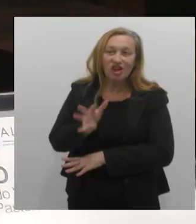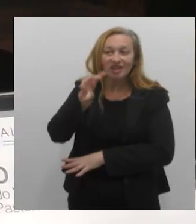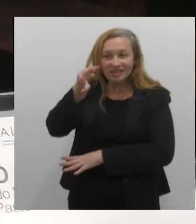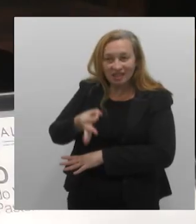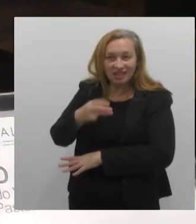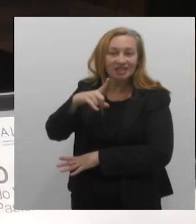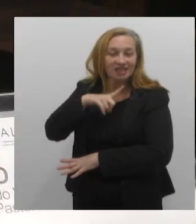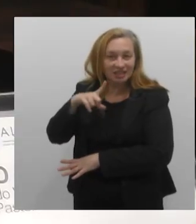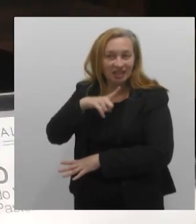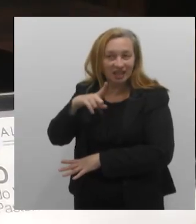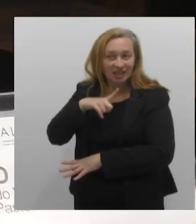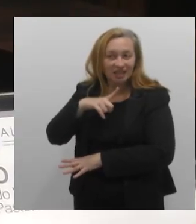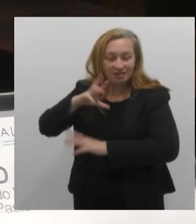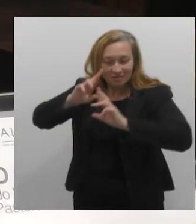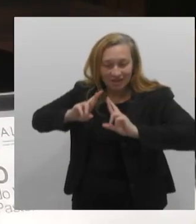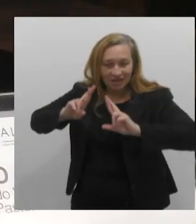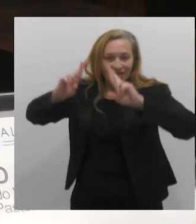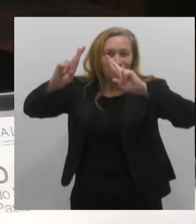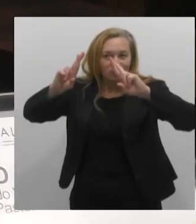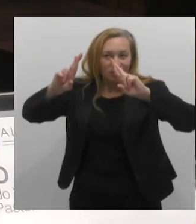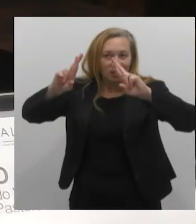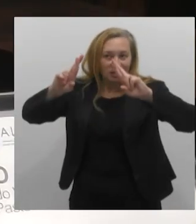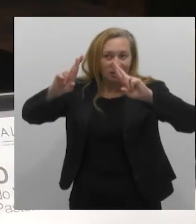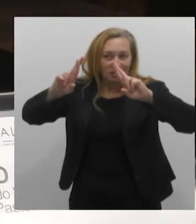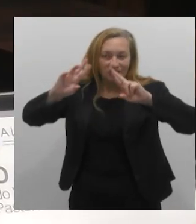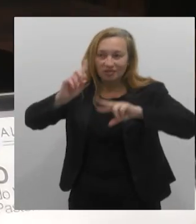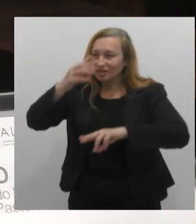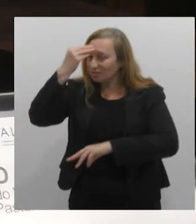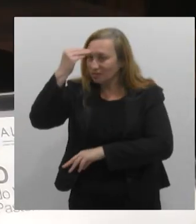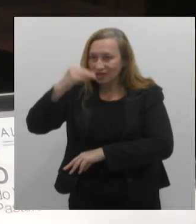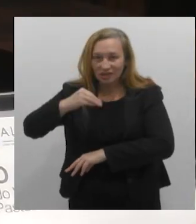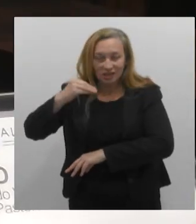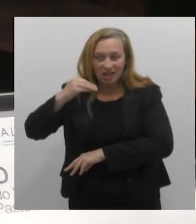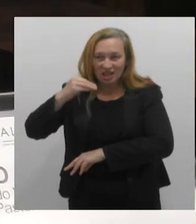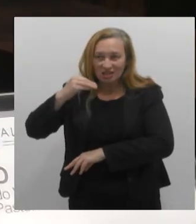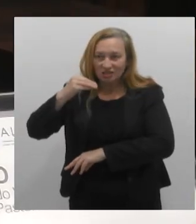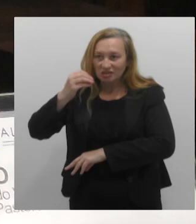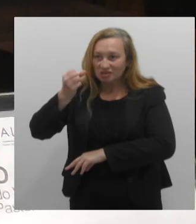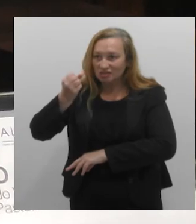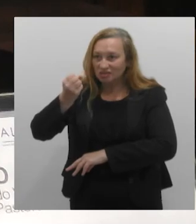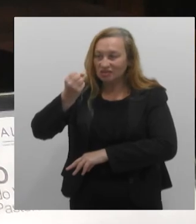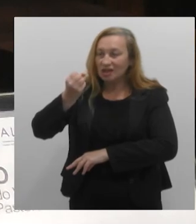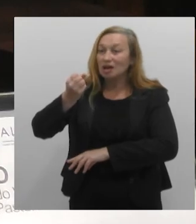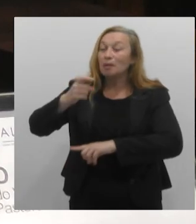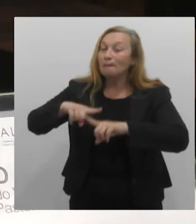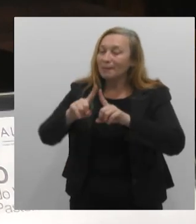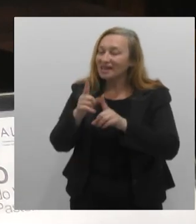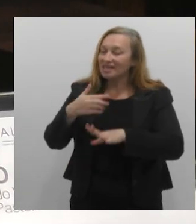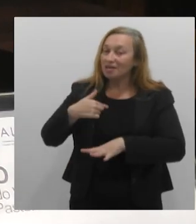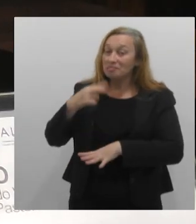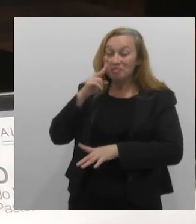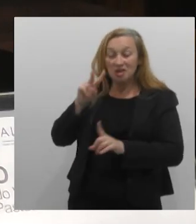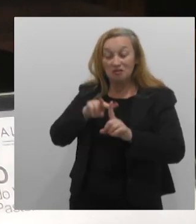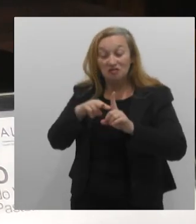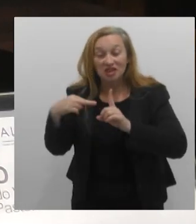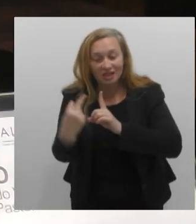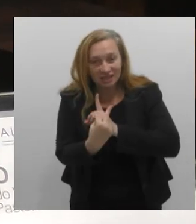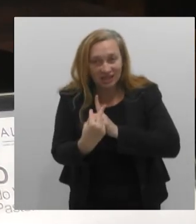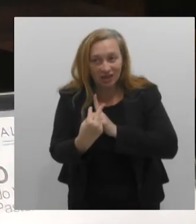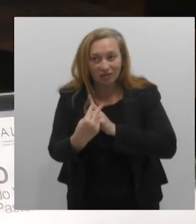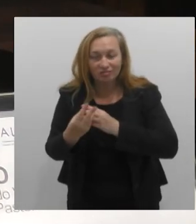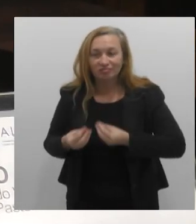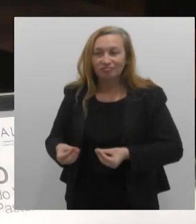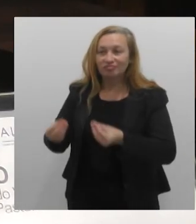certeza de que a esperança não decepciona, mas, ao meu ver, traz